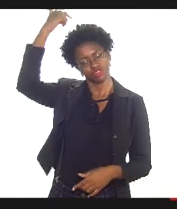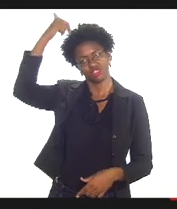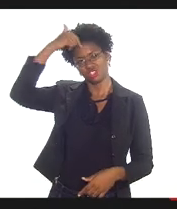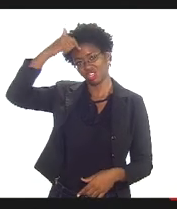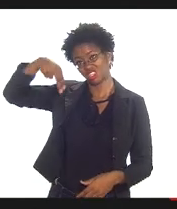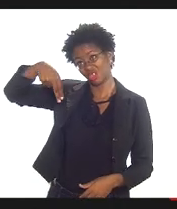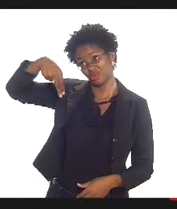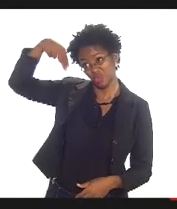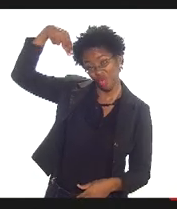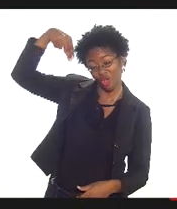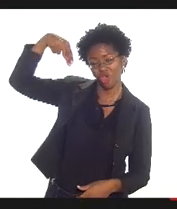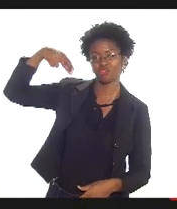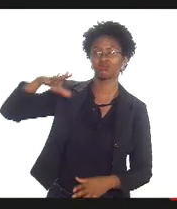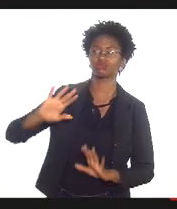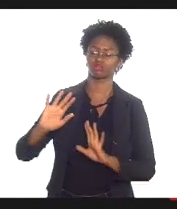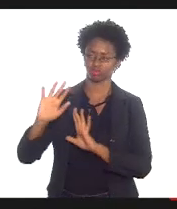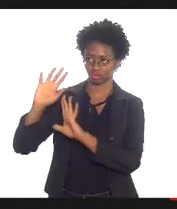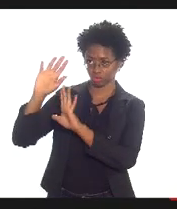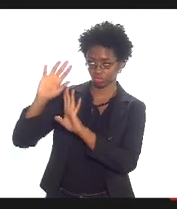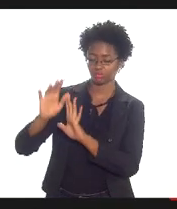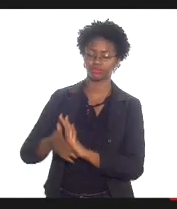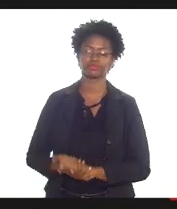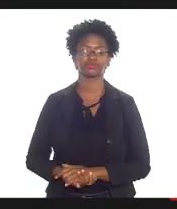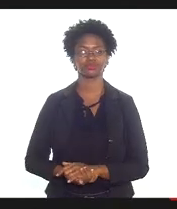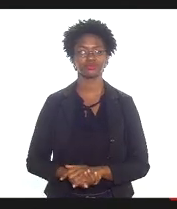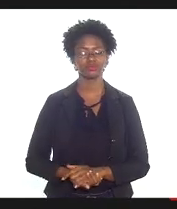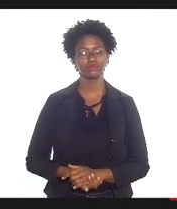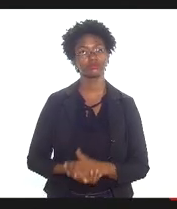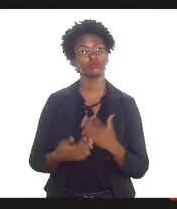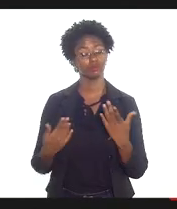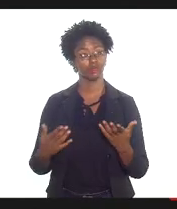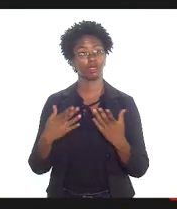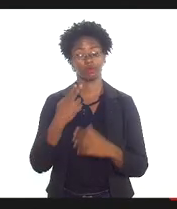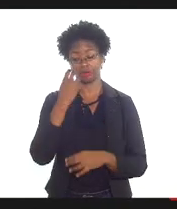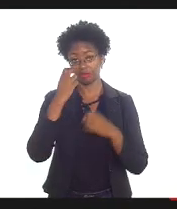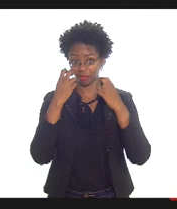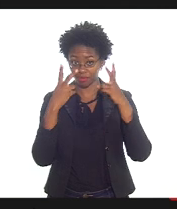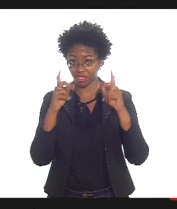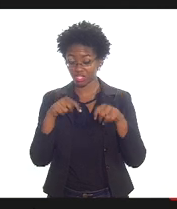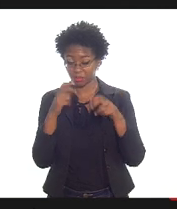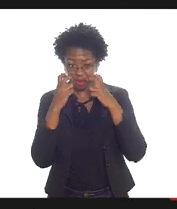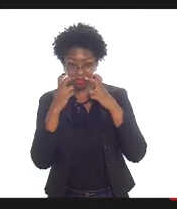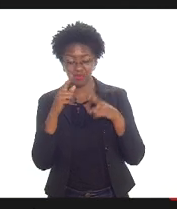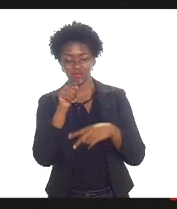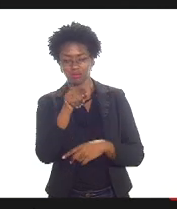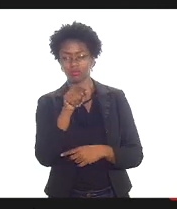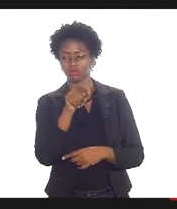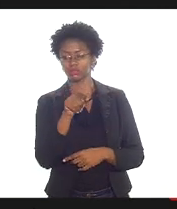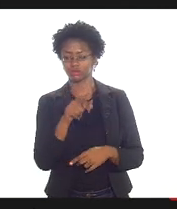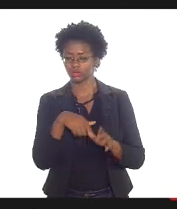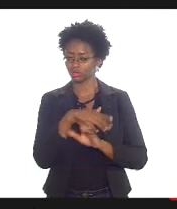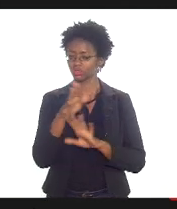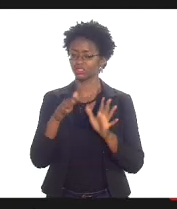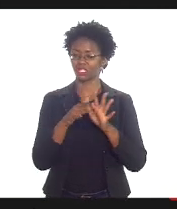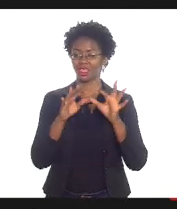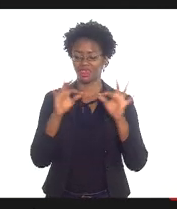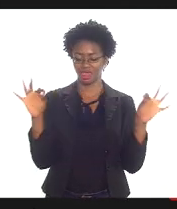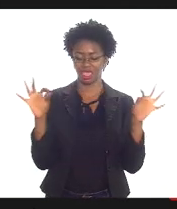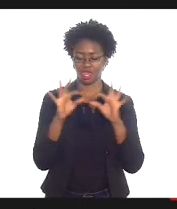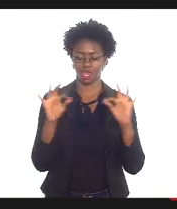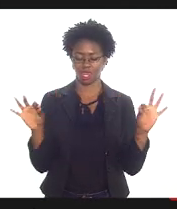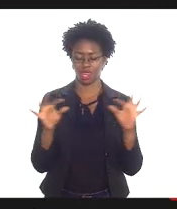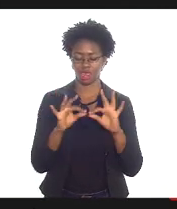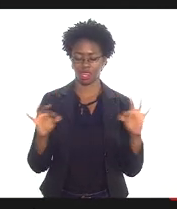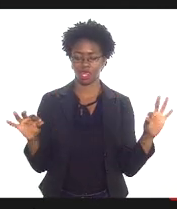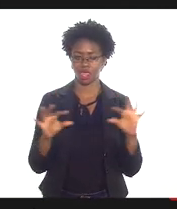da bacia. Né? E aí vocês veem que todas essas linhas aqui são